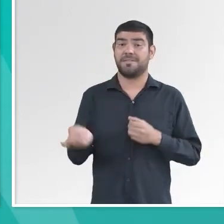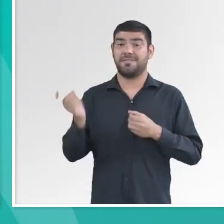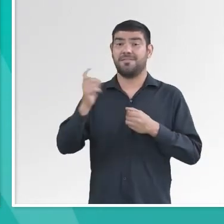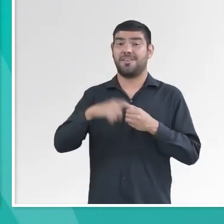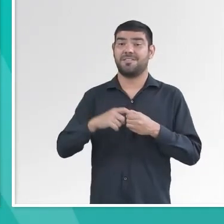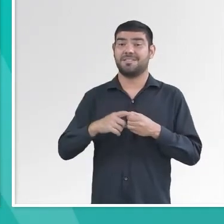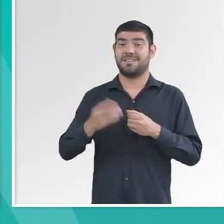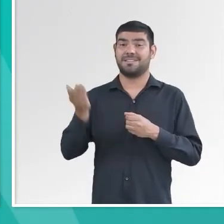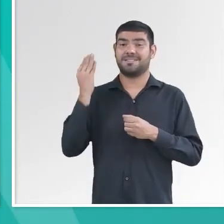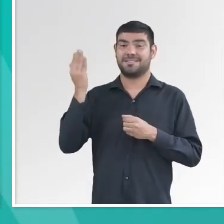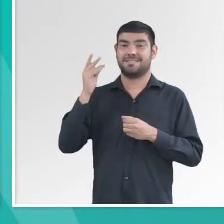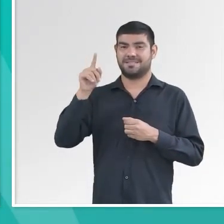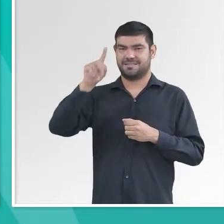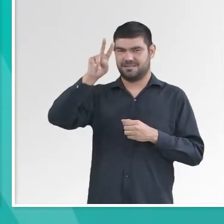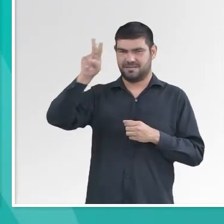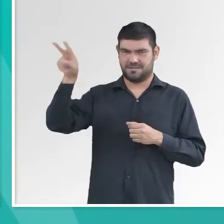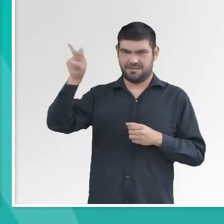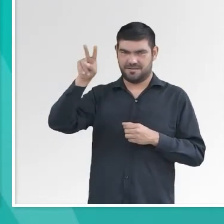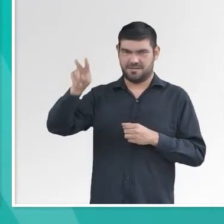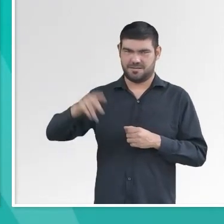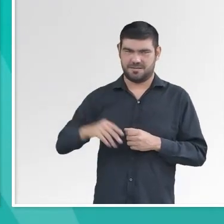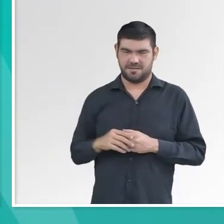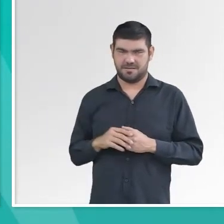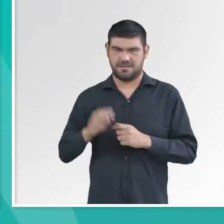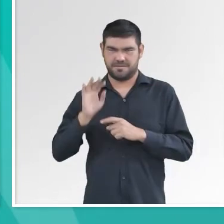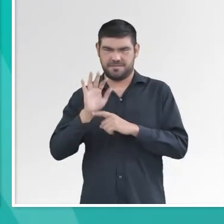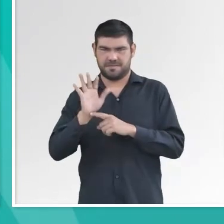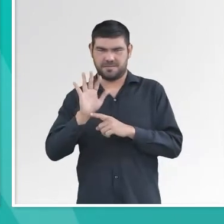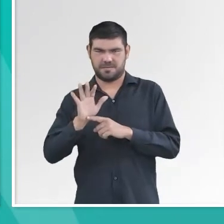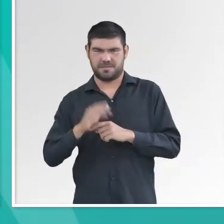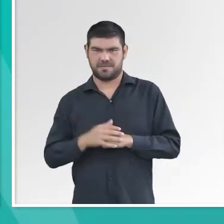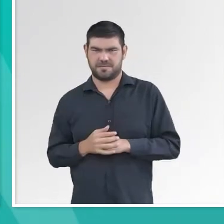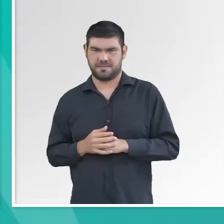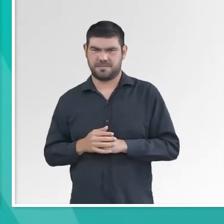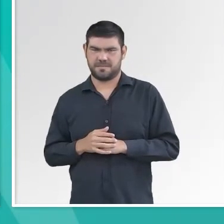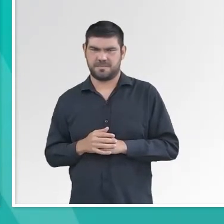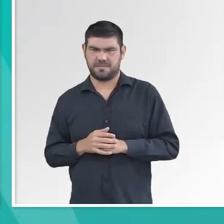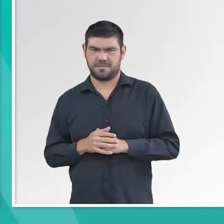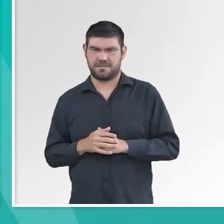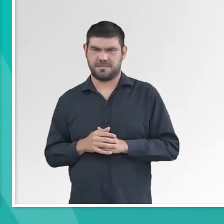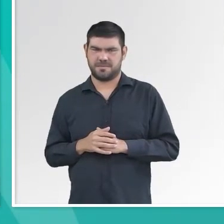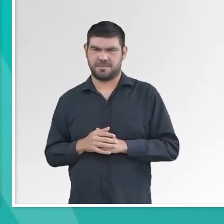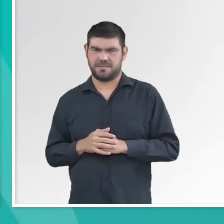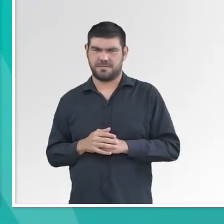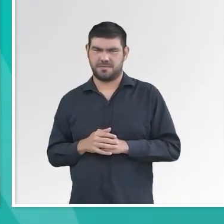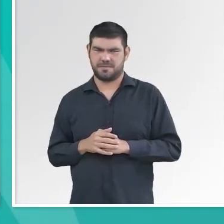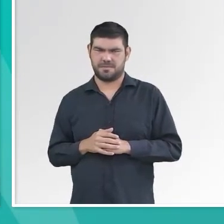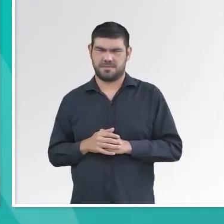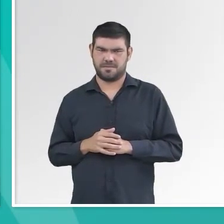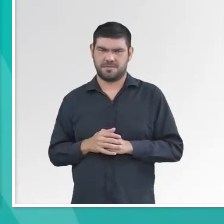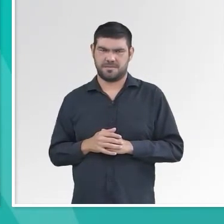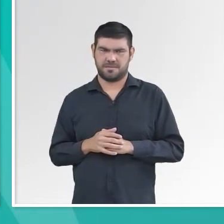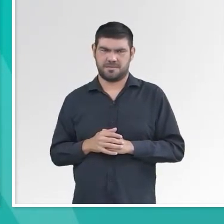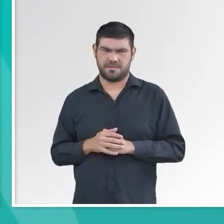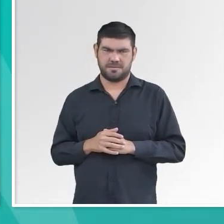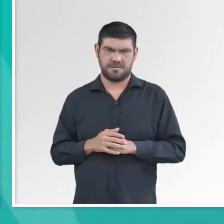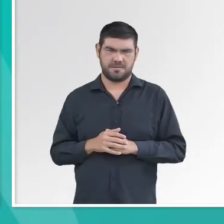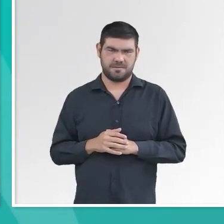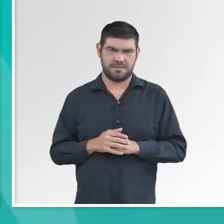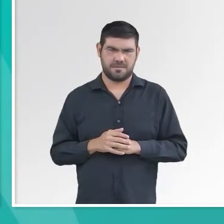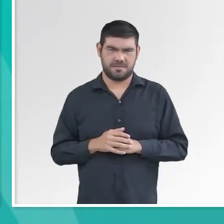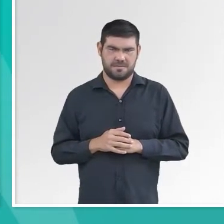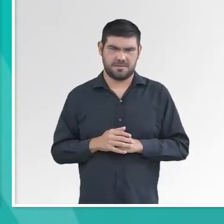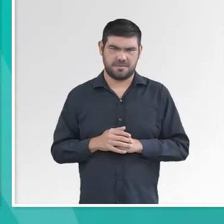parágrafo anterior. O que eu quero mostrar está no parágrafo anterior. Olha só. Quem sabe o zelo pela limpeza